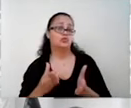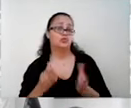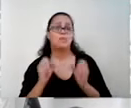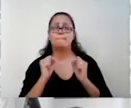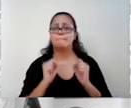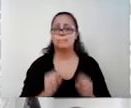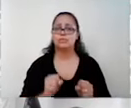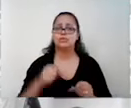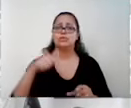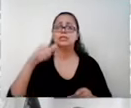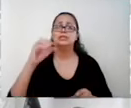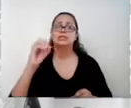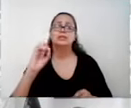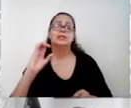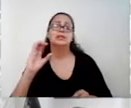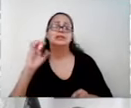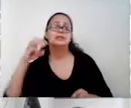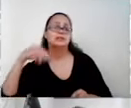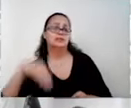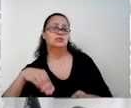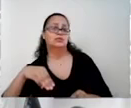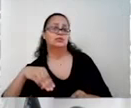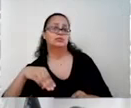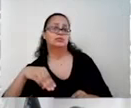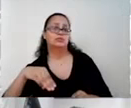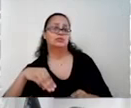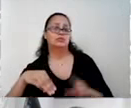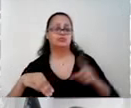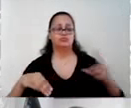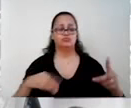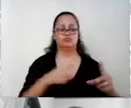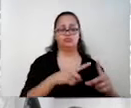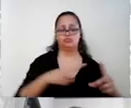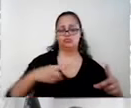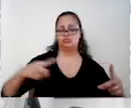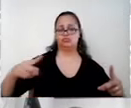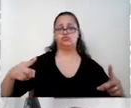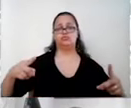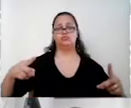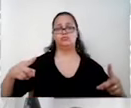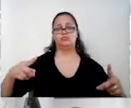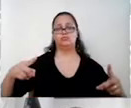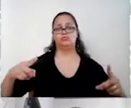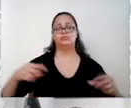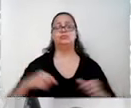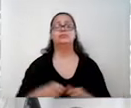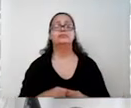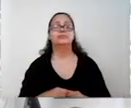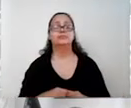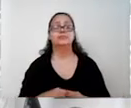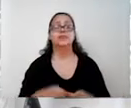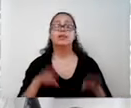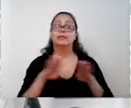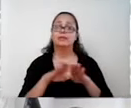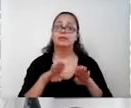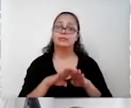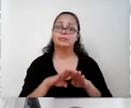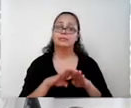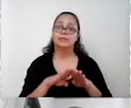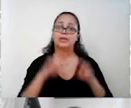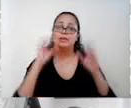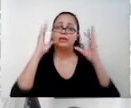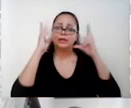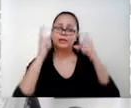centímetros de envergadura de extremidade a extremidade da asa desse animal. Além disso,